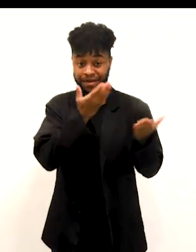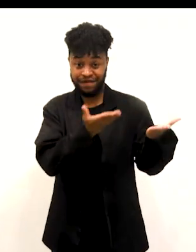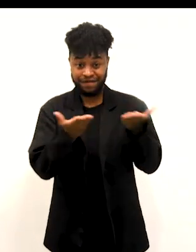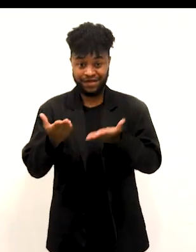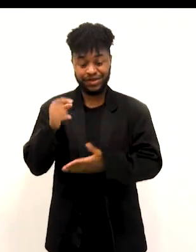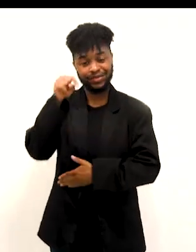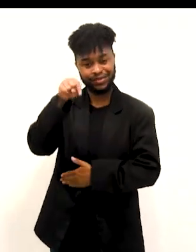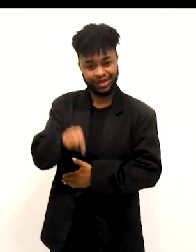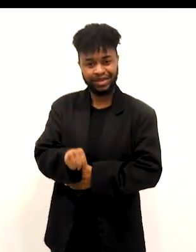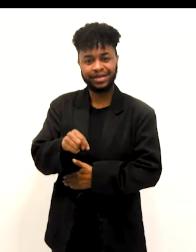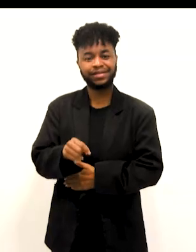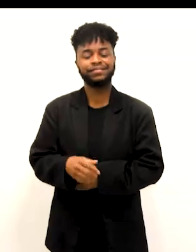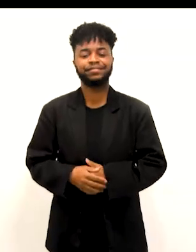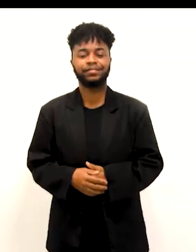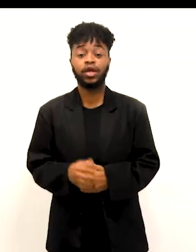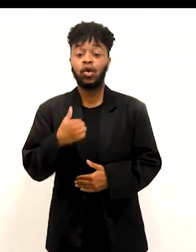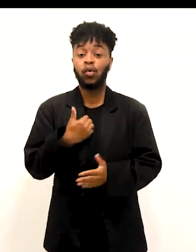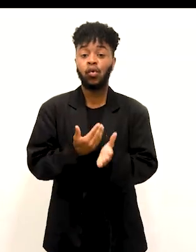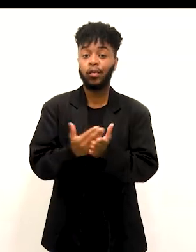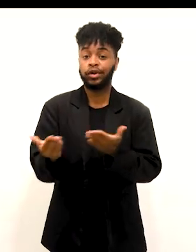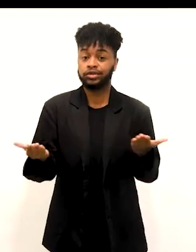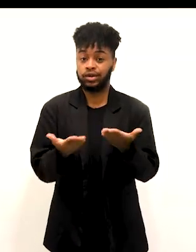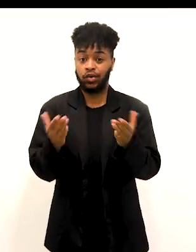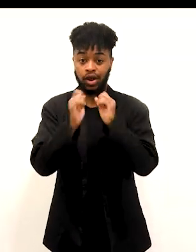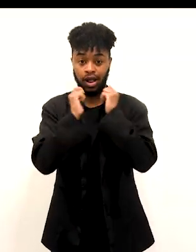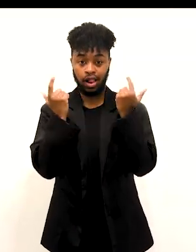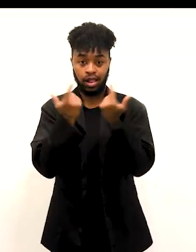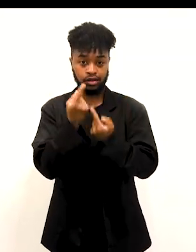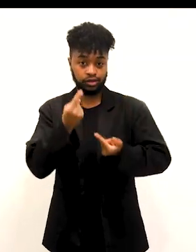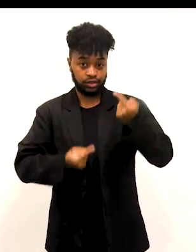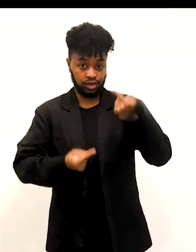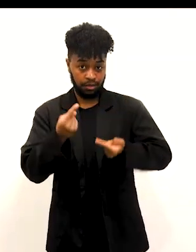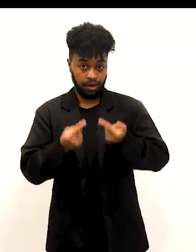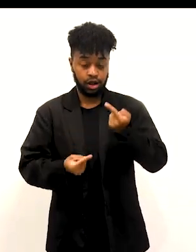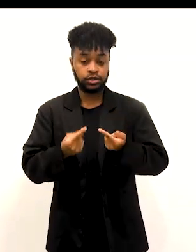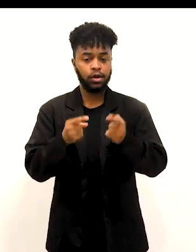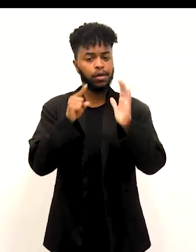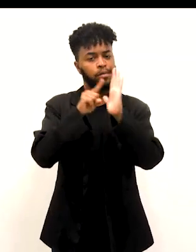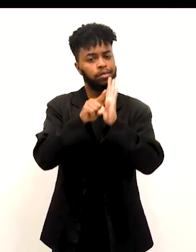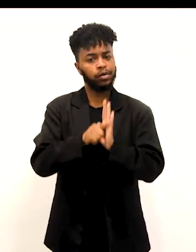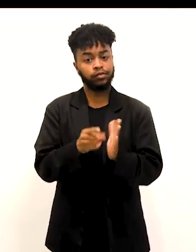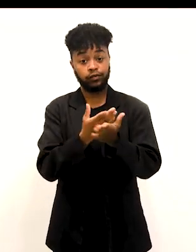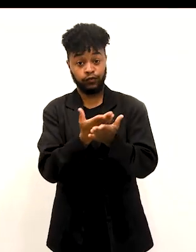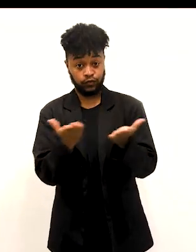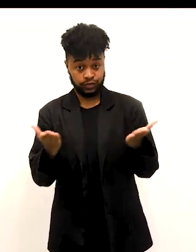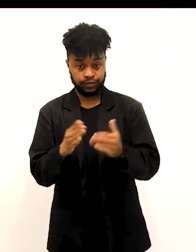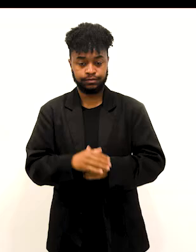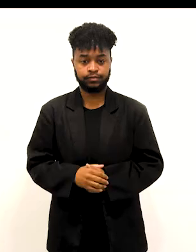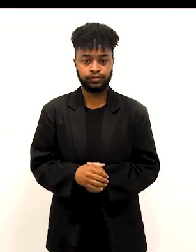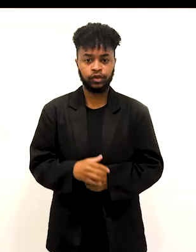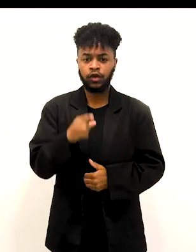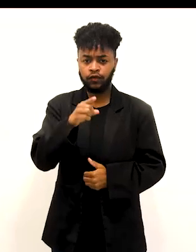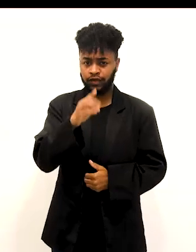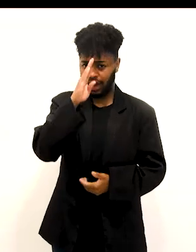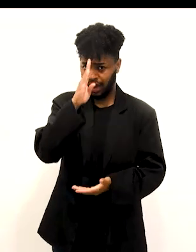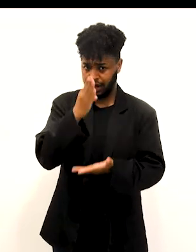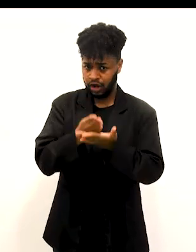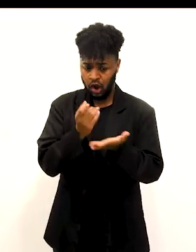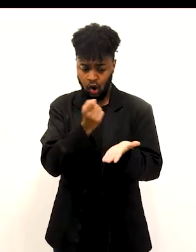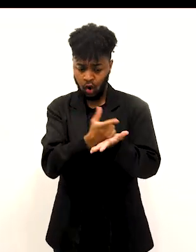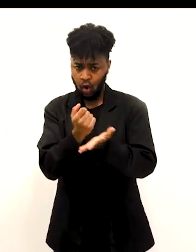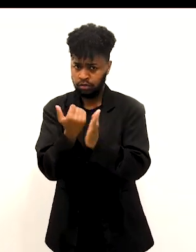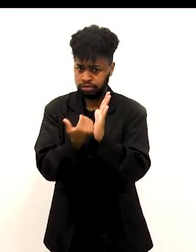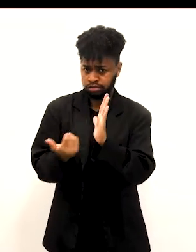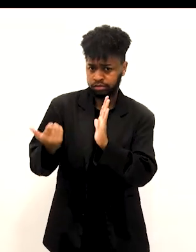Olá, seja muito bem-vindo, seja muito bem-vinda. Eu começo o Alerj Debate desta semana fazendo umas perguntas para você. Você acha que